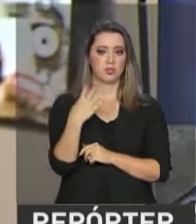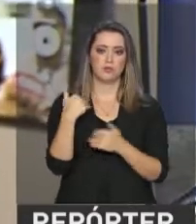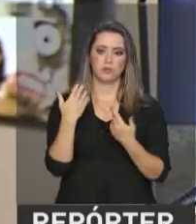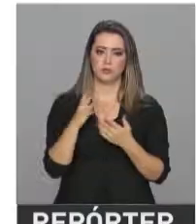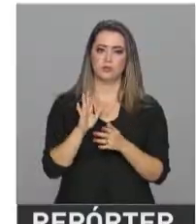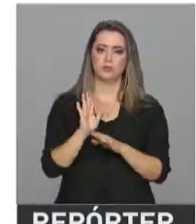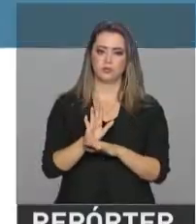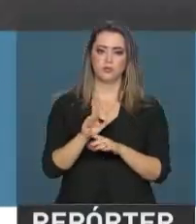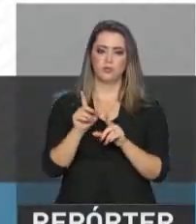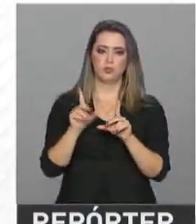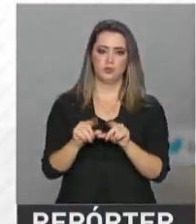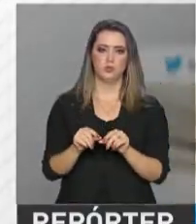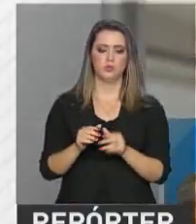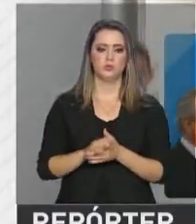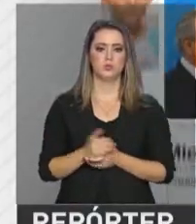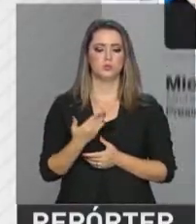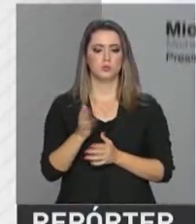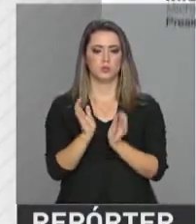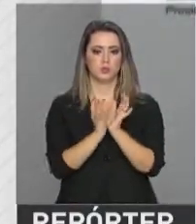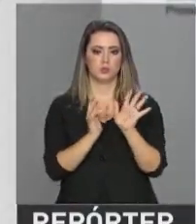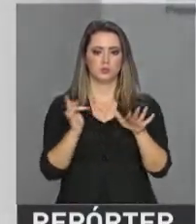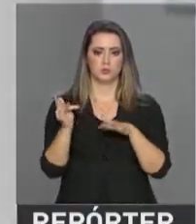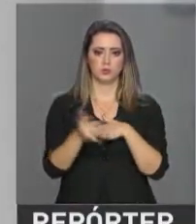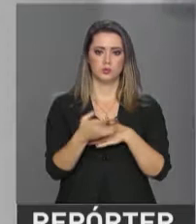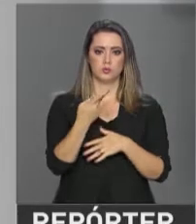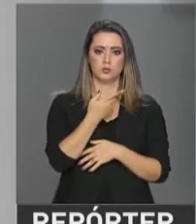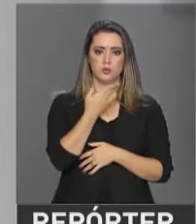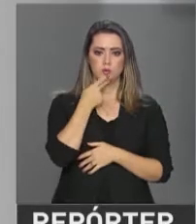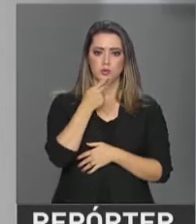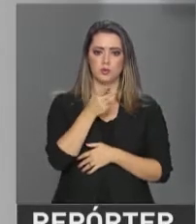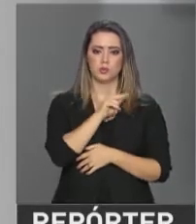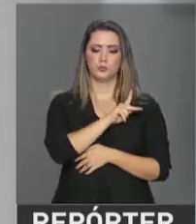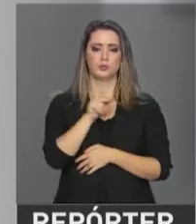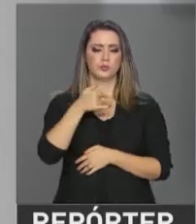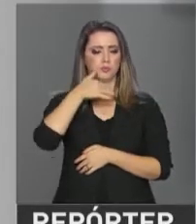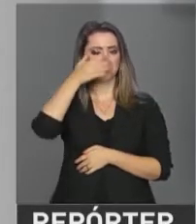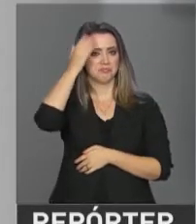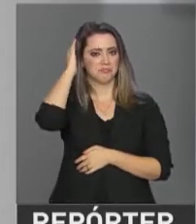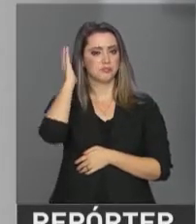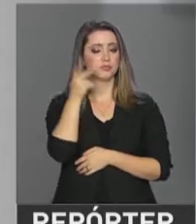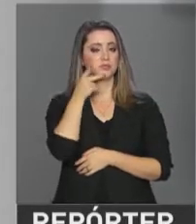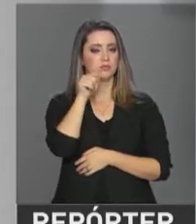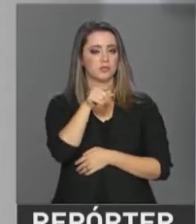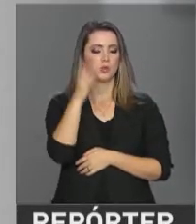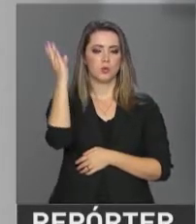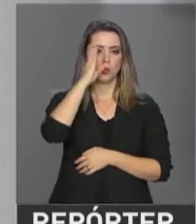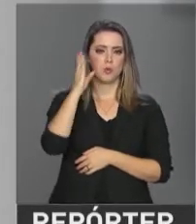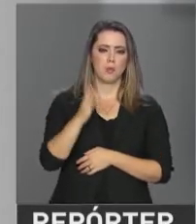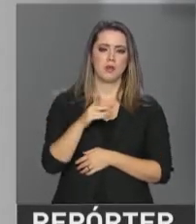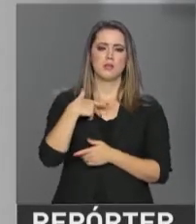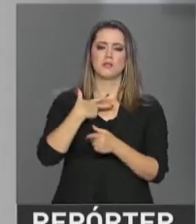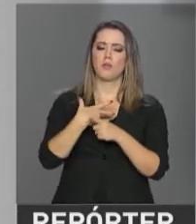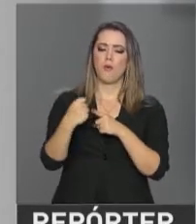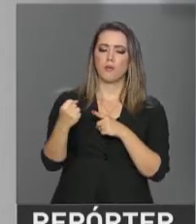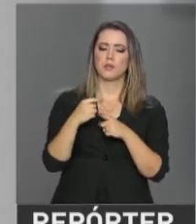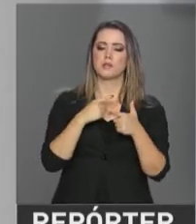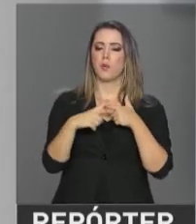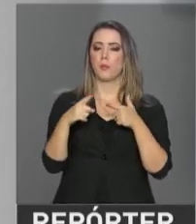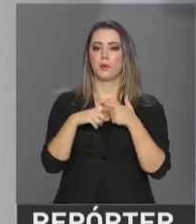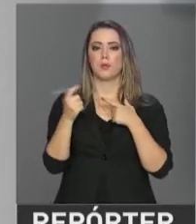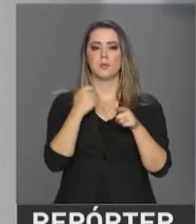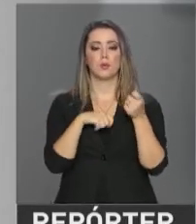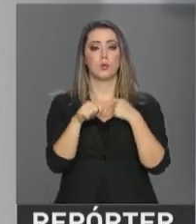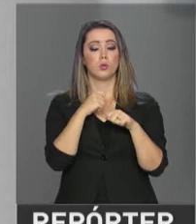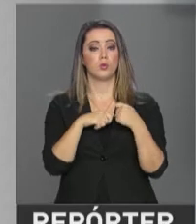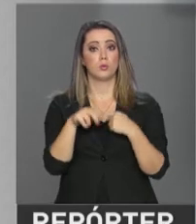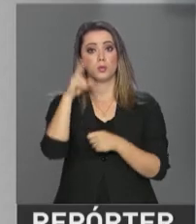segurar essa taxa nas redes sociais o presidente michel temer comentou o resultado e disse que o país saiu da maior recessão da